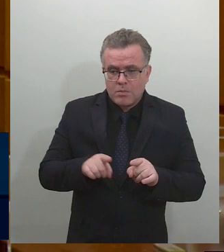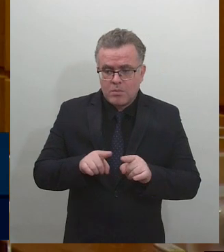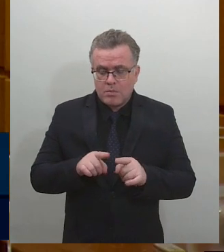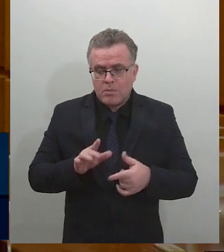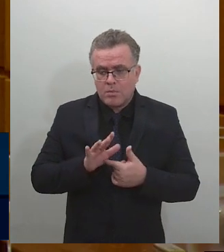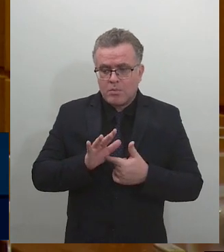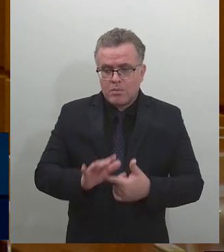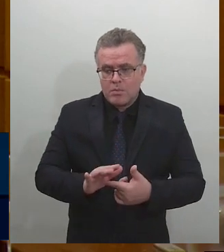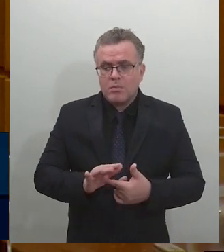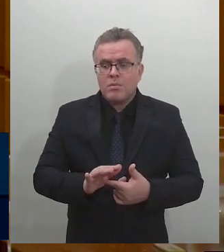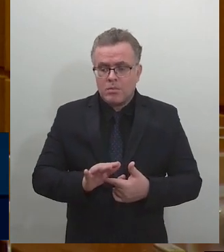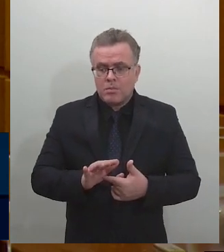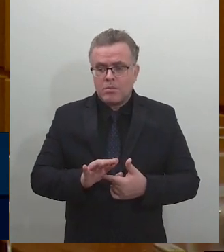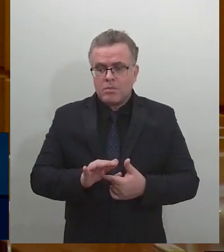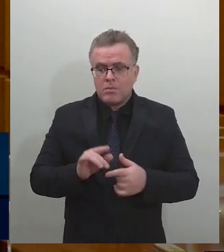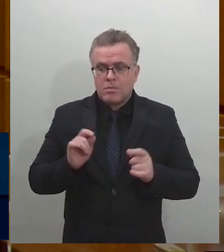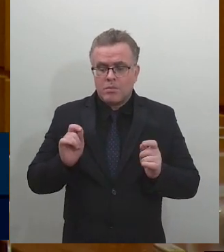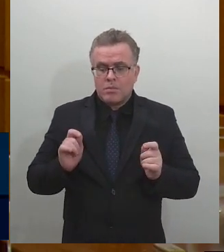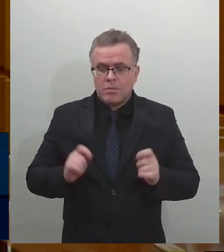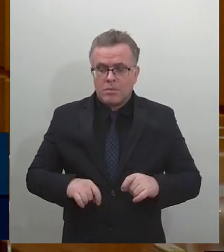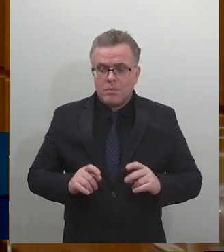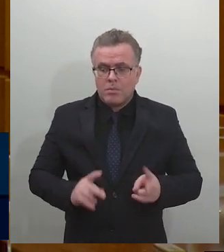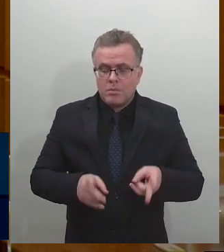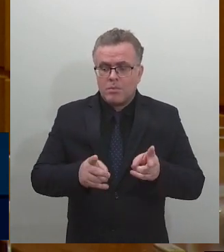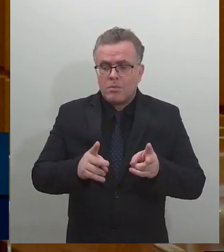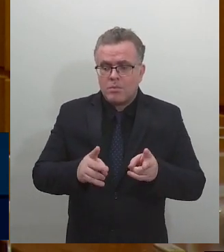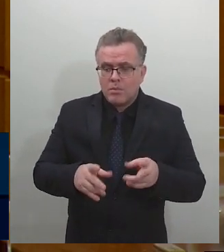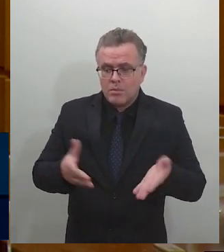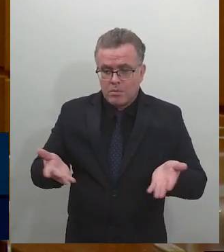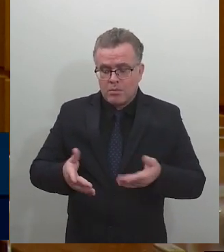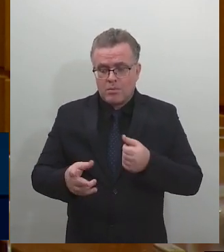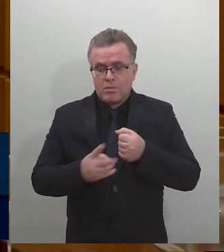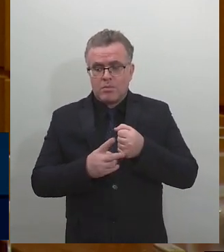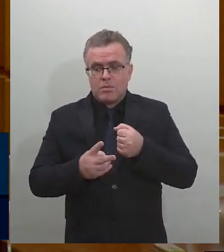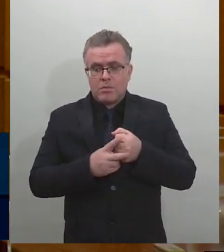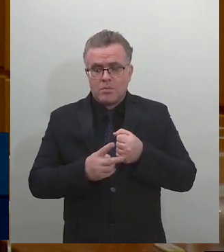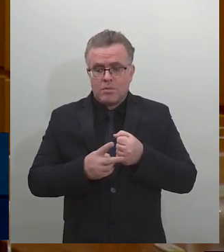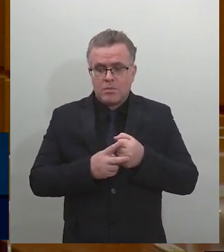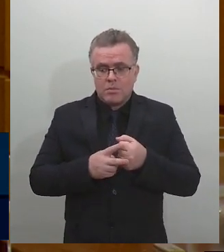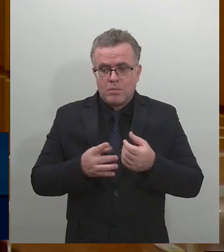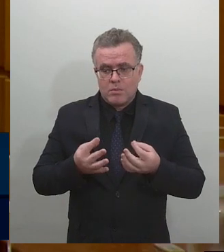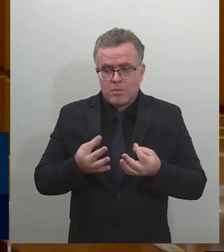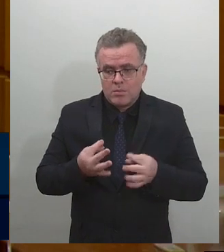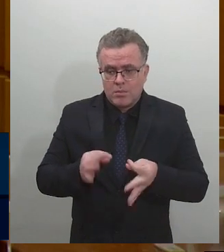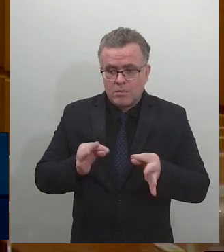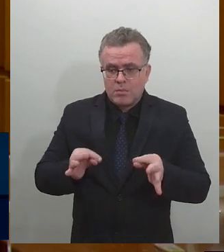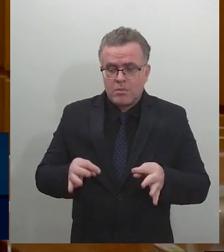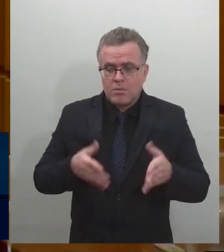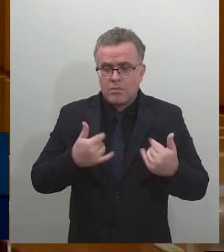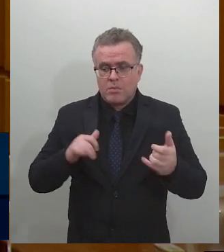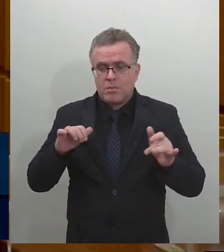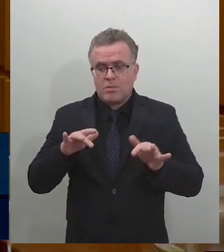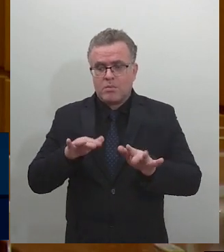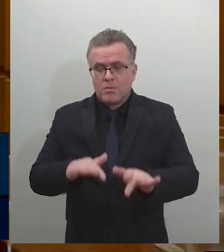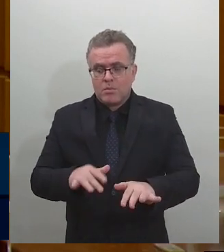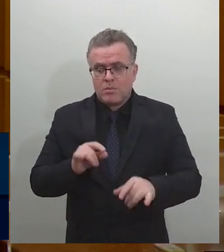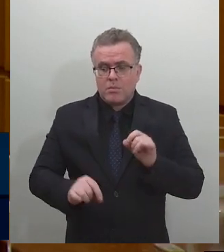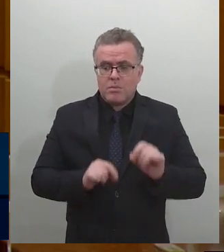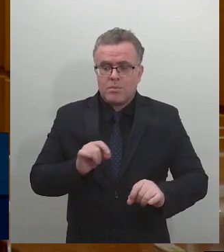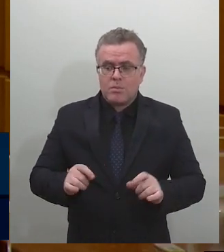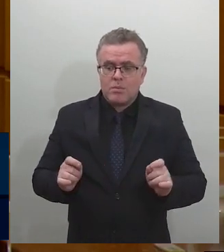cigarro eletrônico, que tem conquistado principalmente os jovens. Esse dispositivo pode parecer inofensivo,